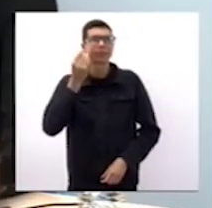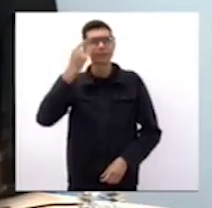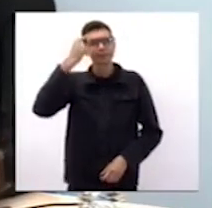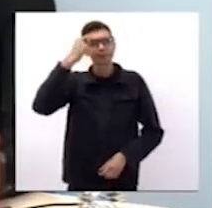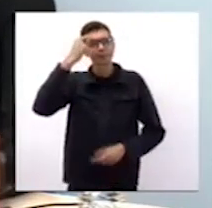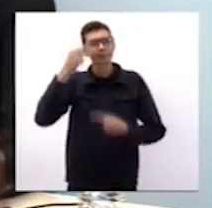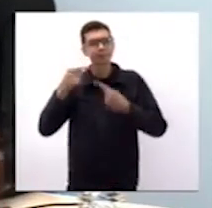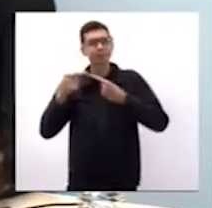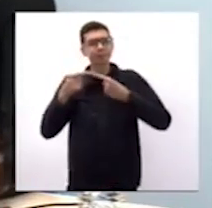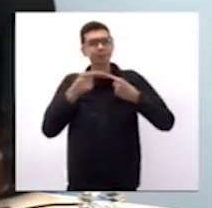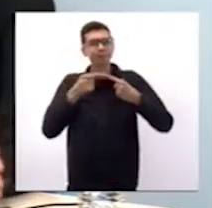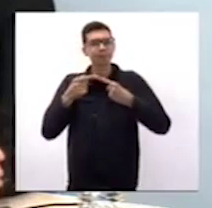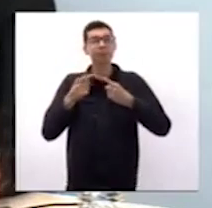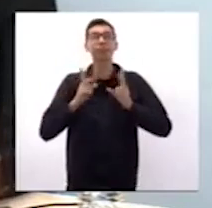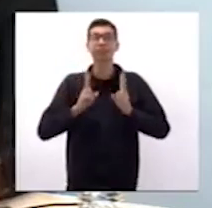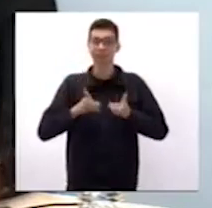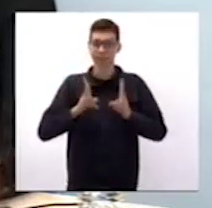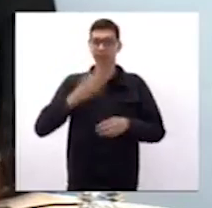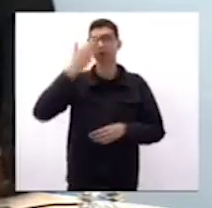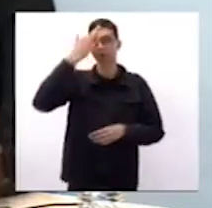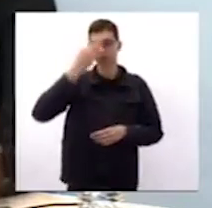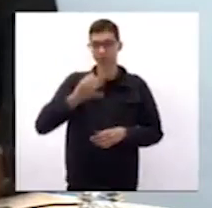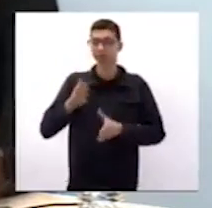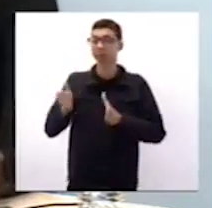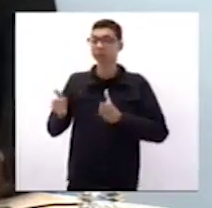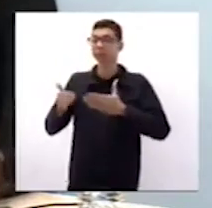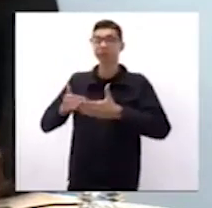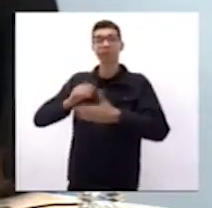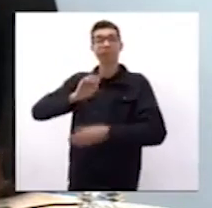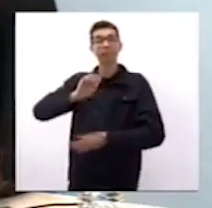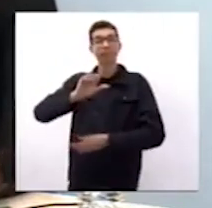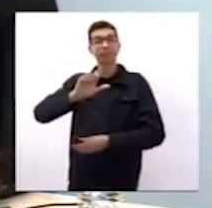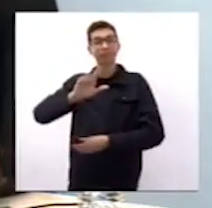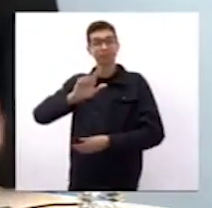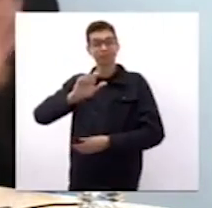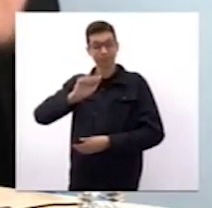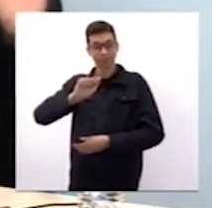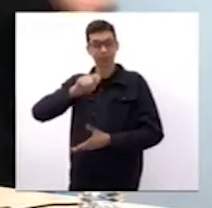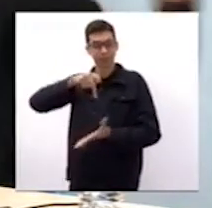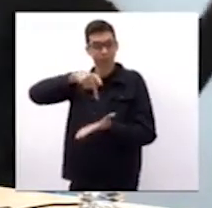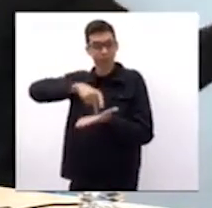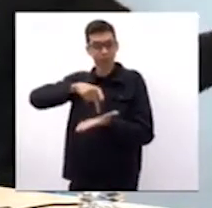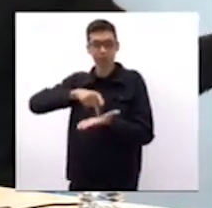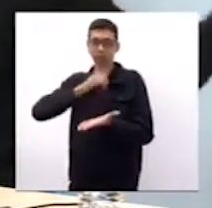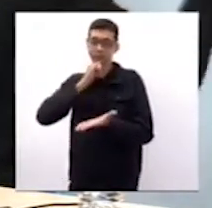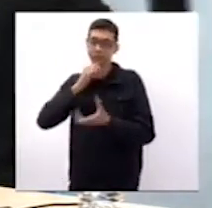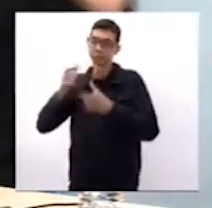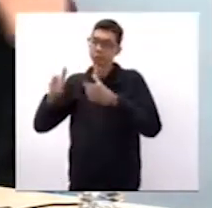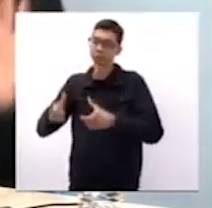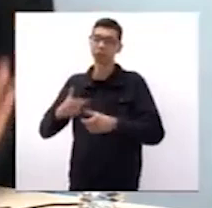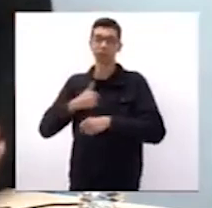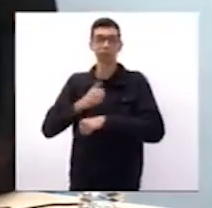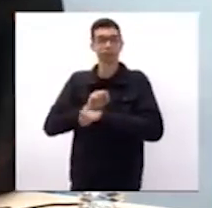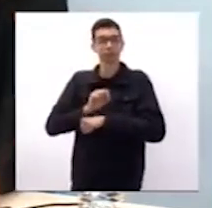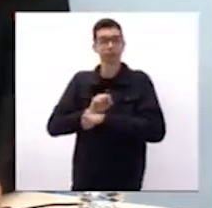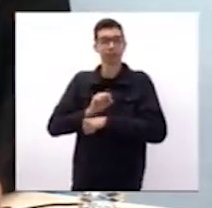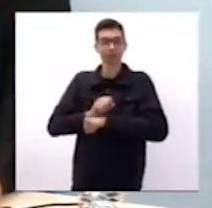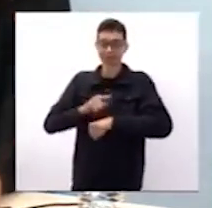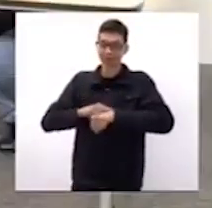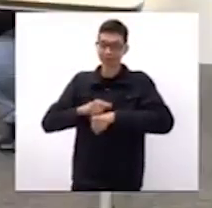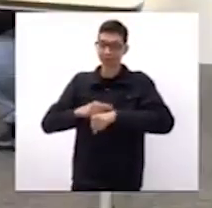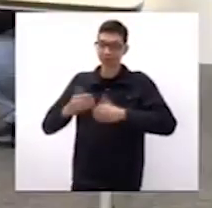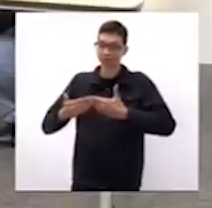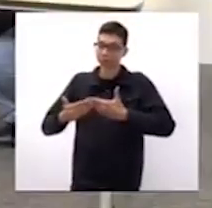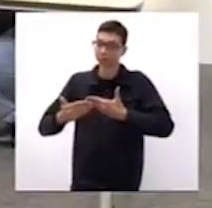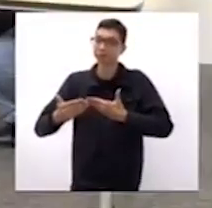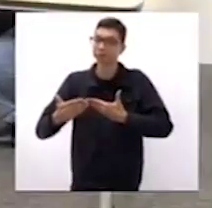como é que é a nossa sala de aula real, que é a convencional, a nossa sala de aula que está lá, nos esperando, que em breve nós vamos voltar para ela,